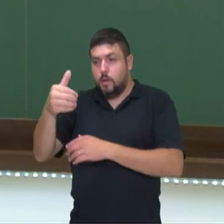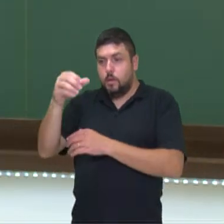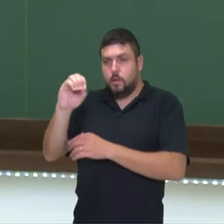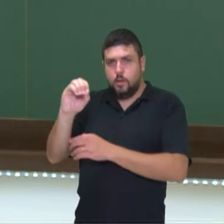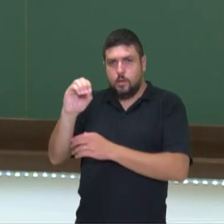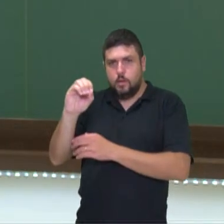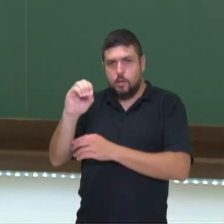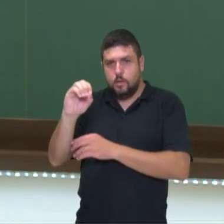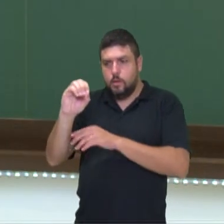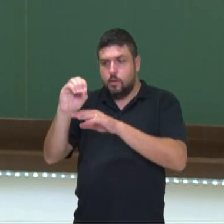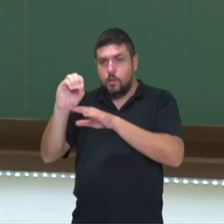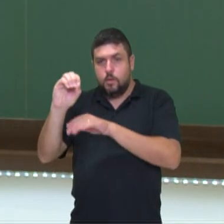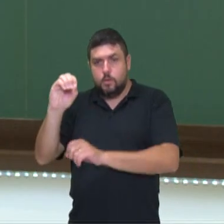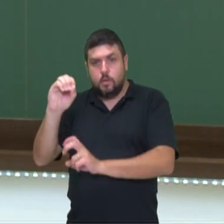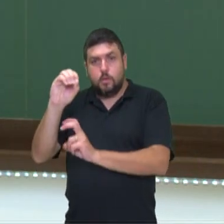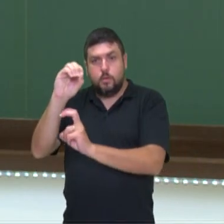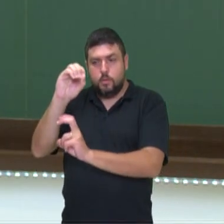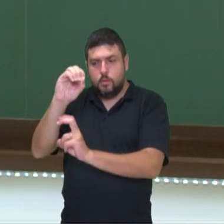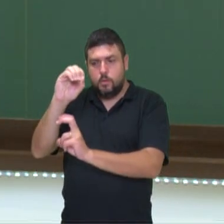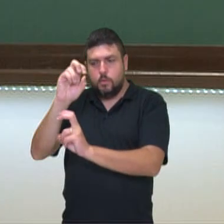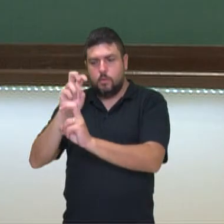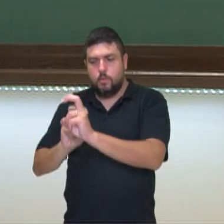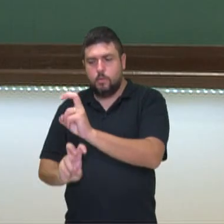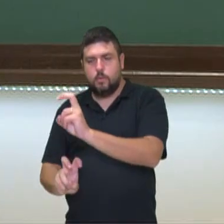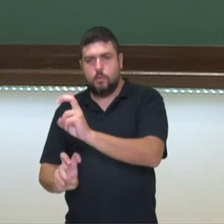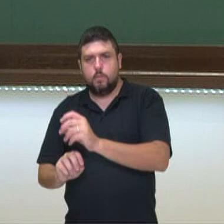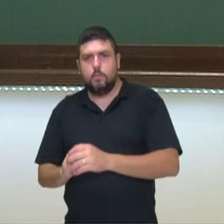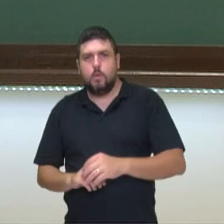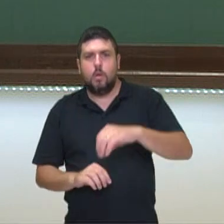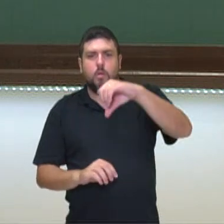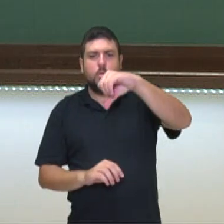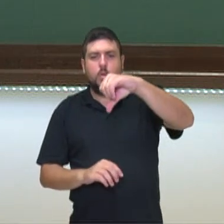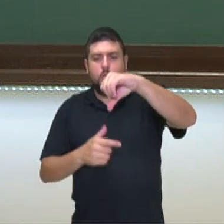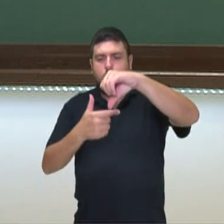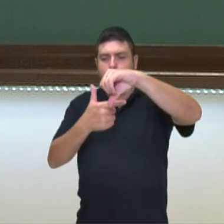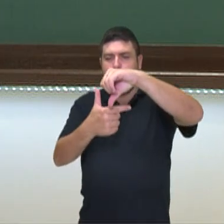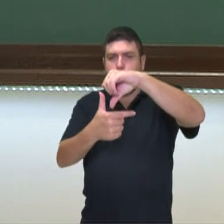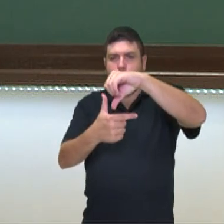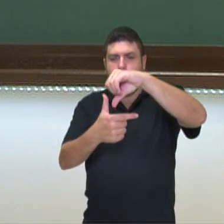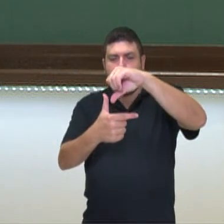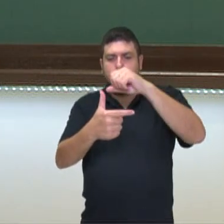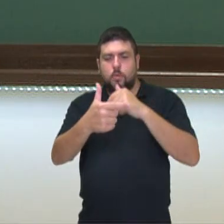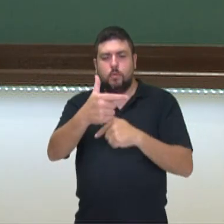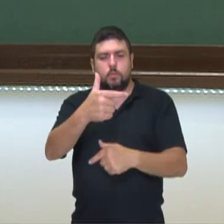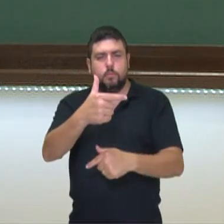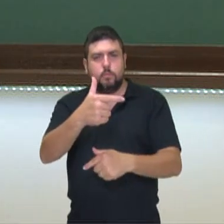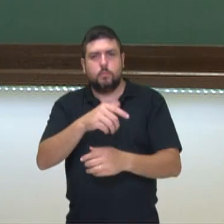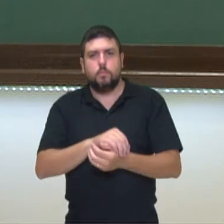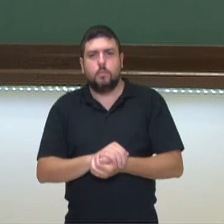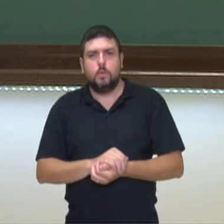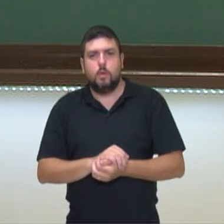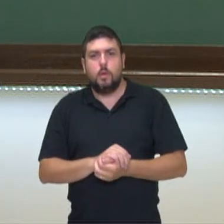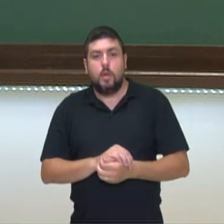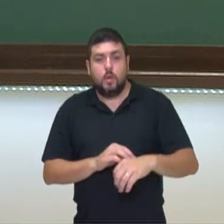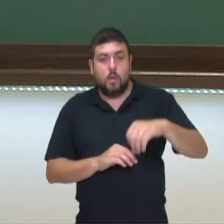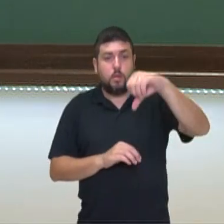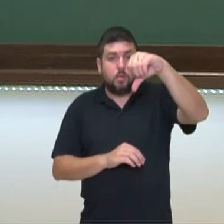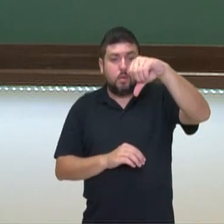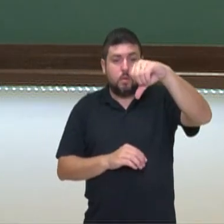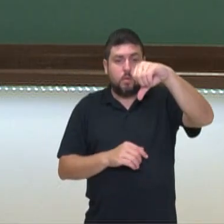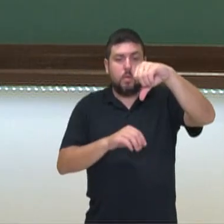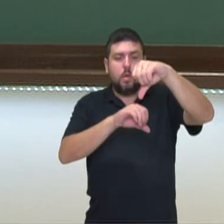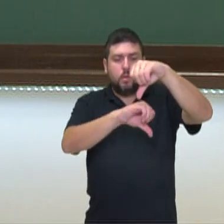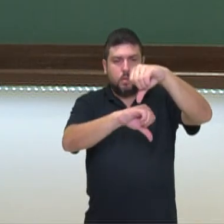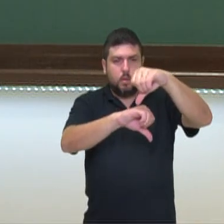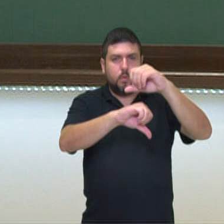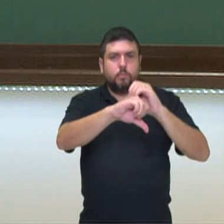5, 5. Se eu tenho 9, tira 2, fica 7. Se eu tenho 9, tira